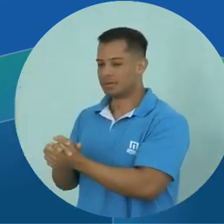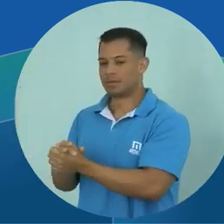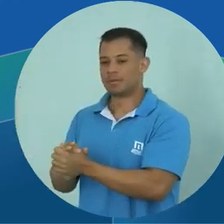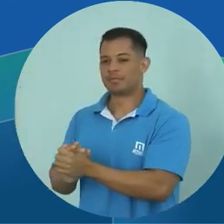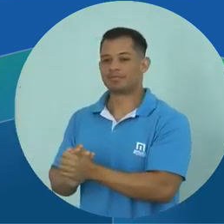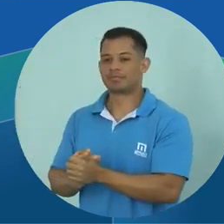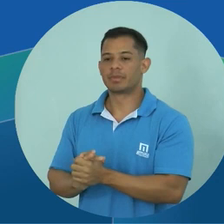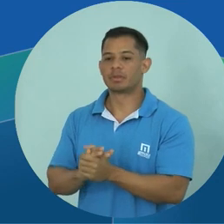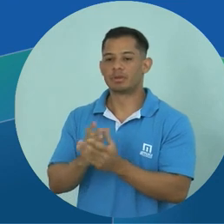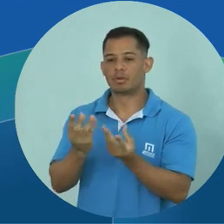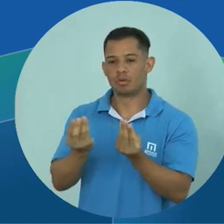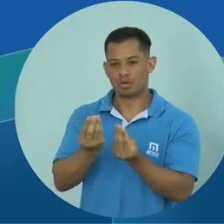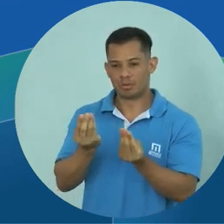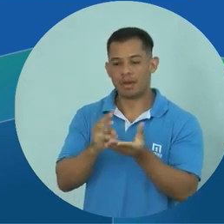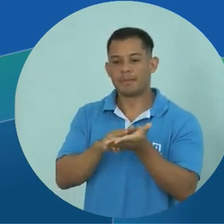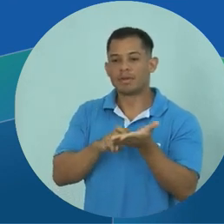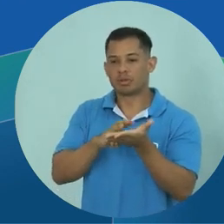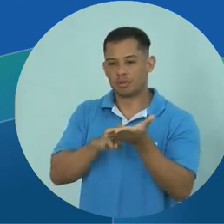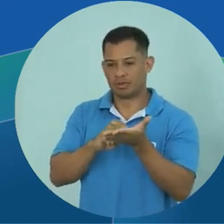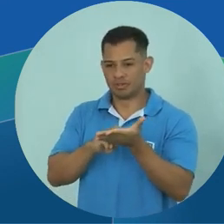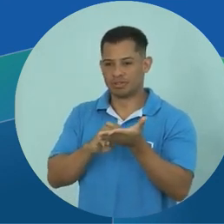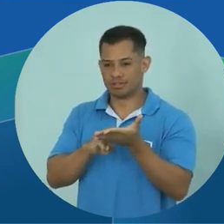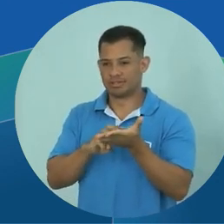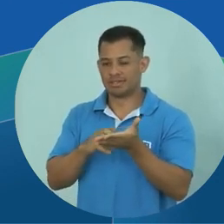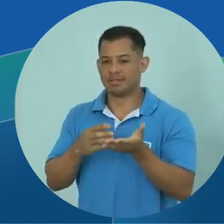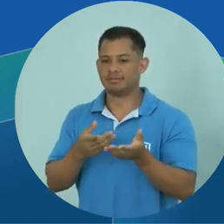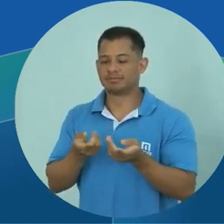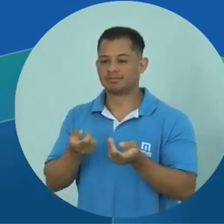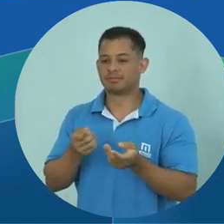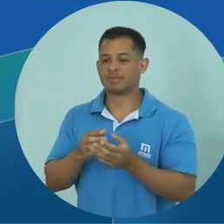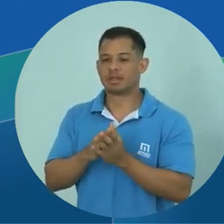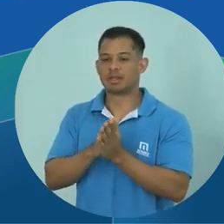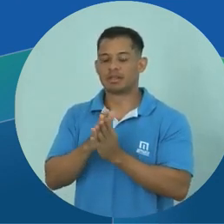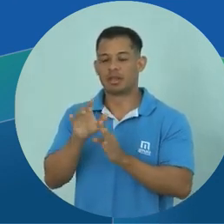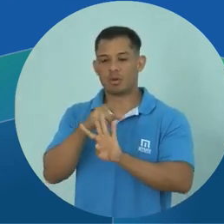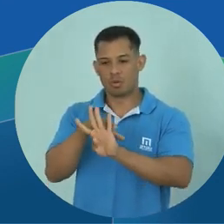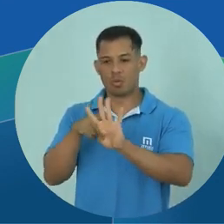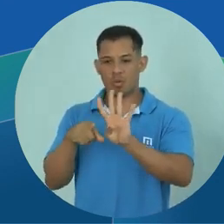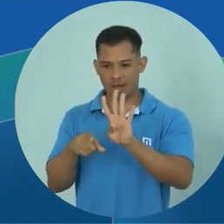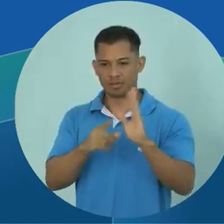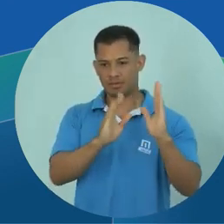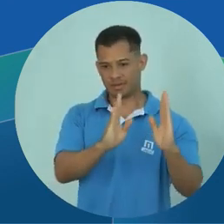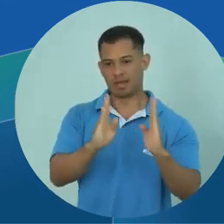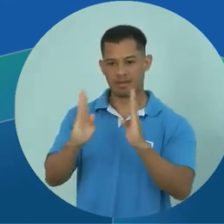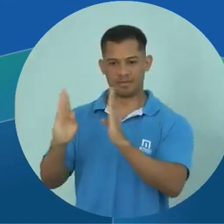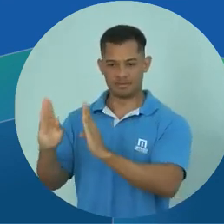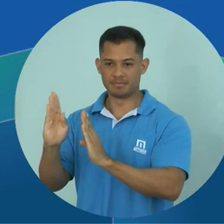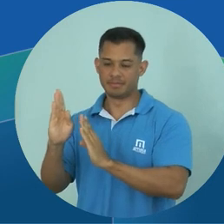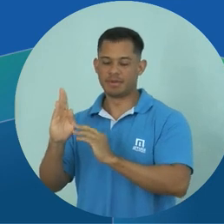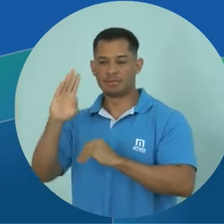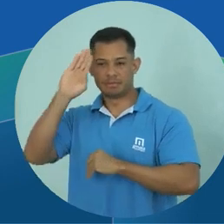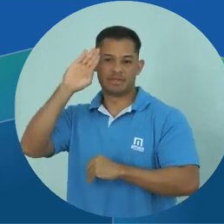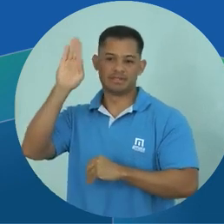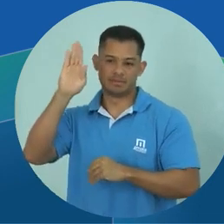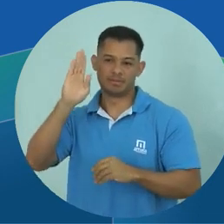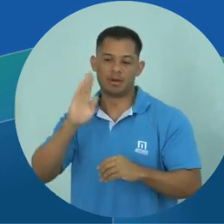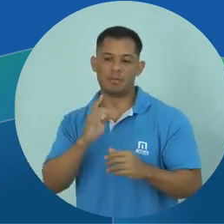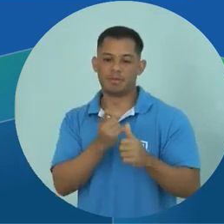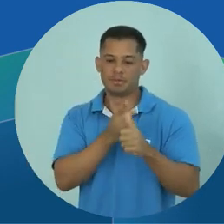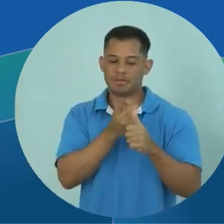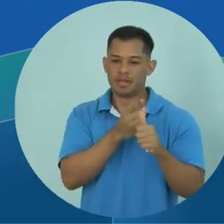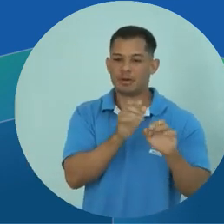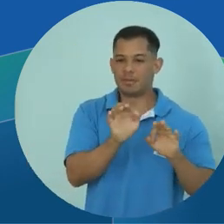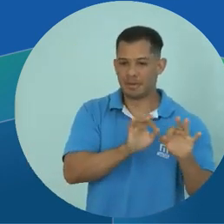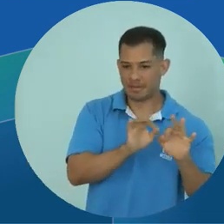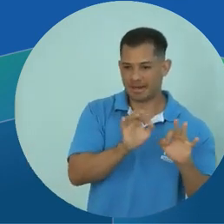A metodologia executiva é bem resumida em 4 etapas principais: de preparação de substrato,